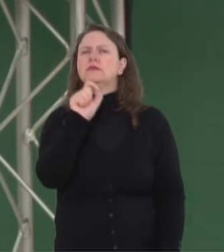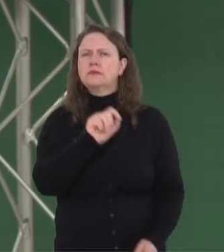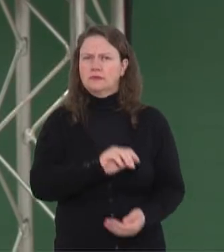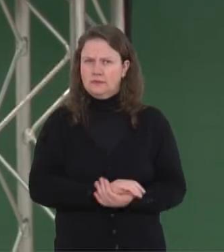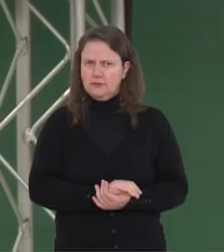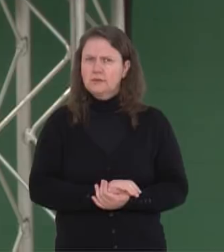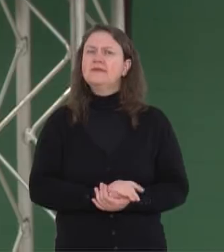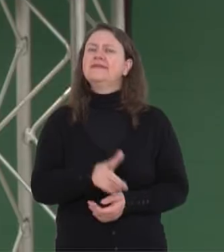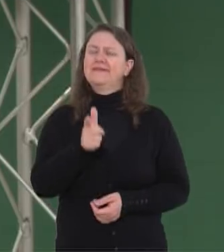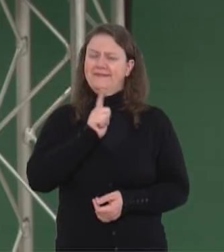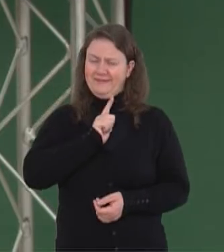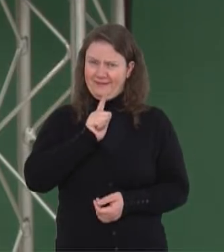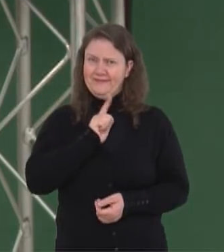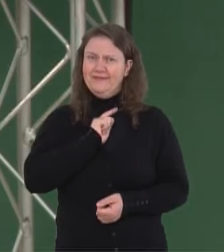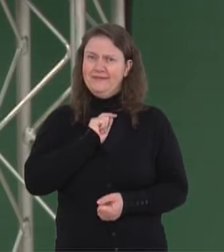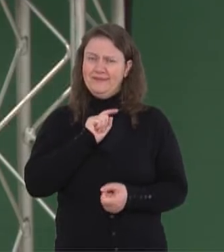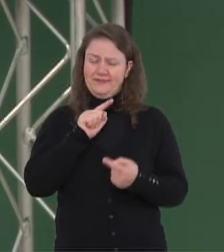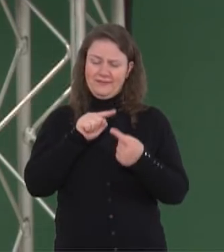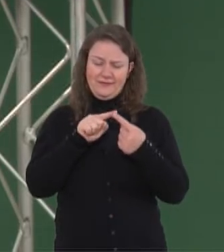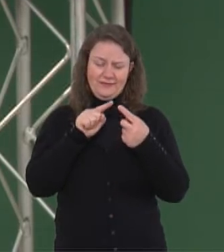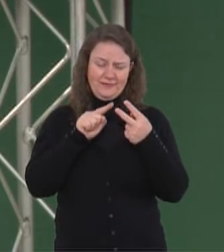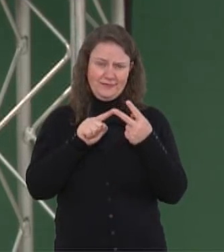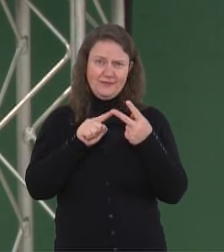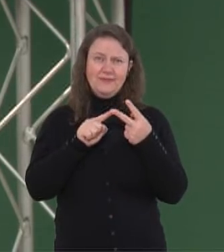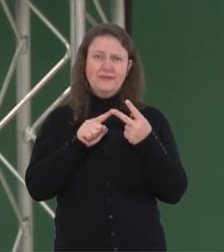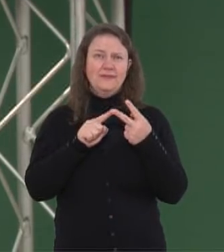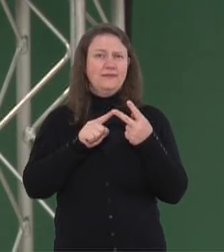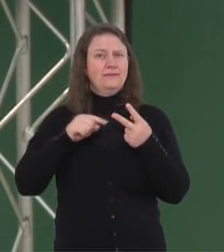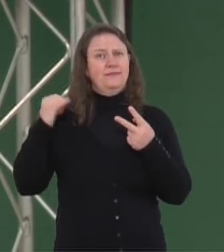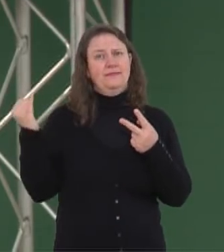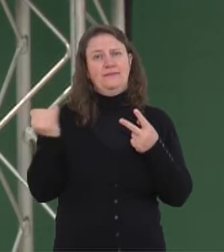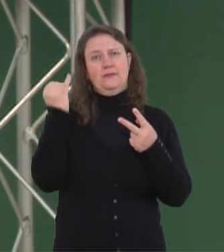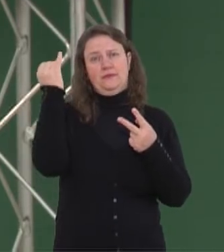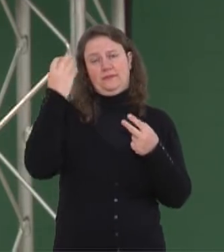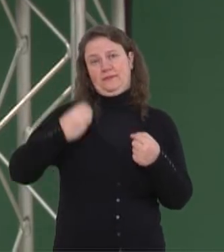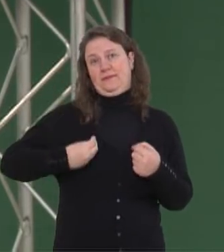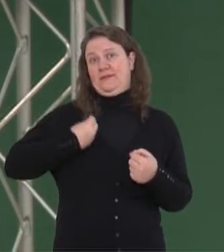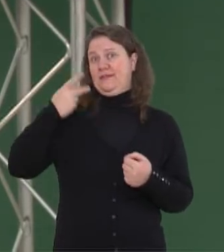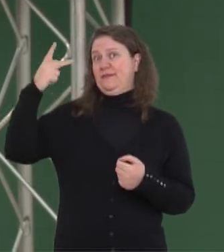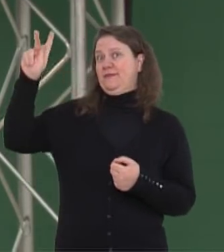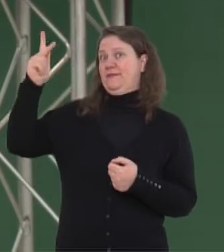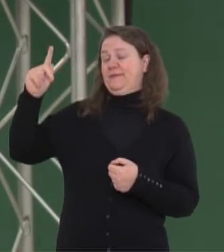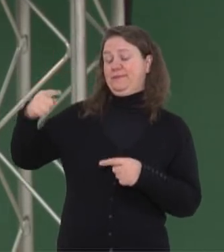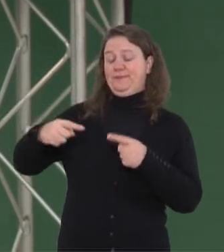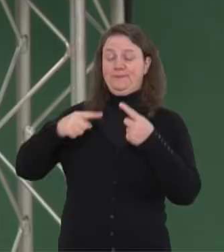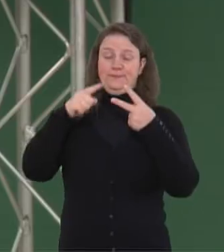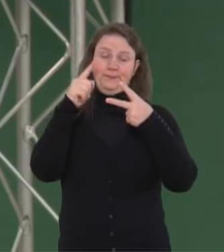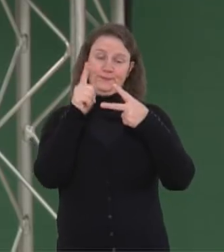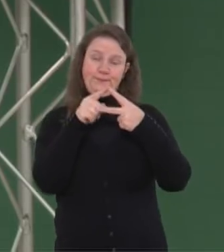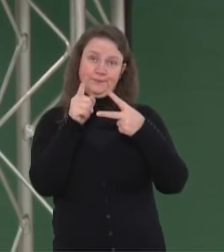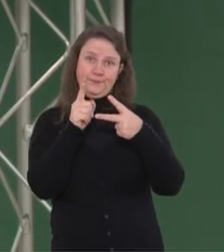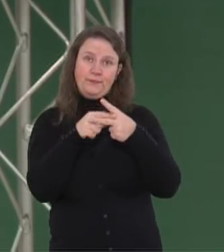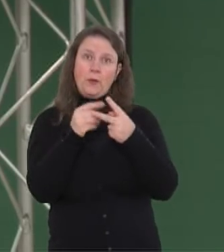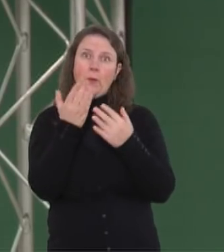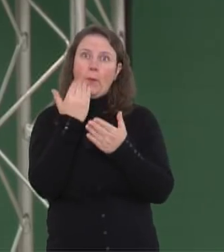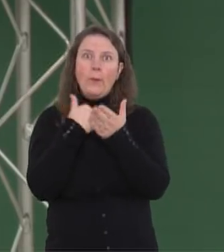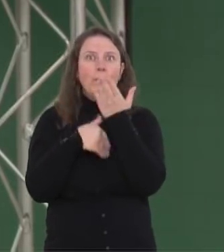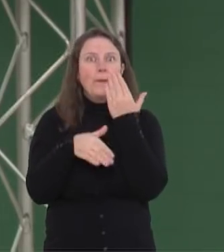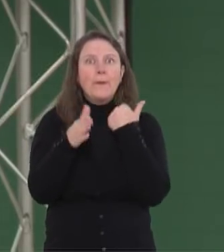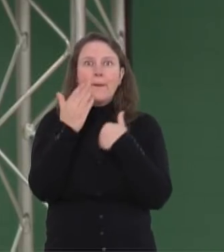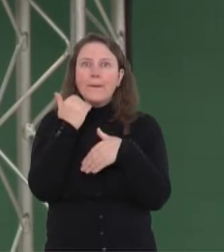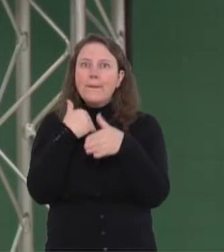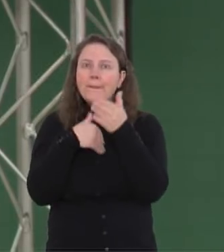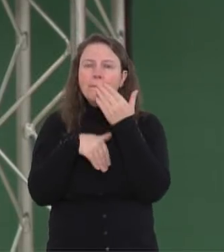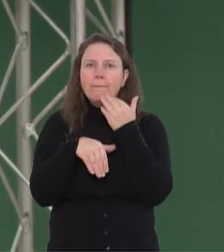coisas que ele gosta de fazer e são duas coisas bem importantes. Uma delas é comer. Mas